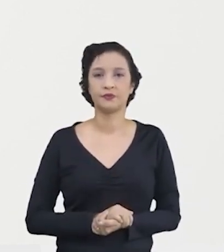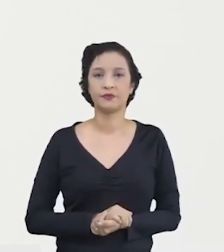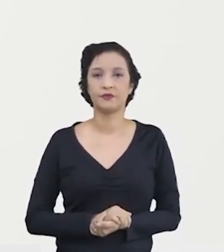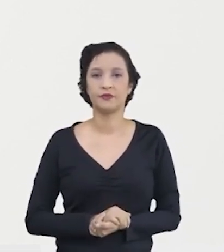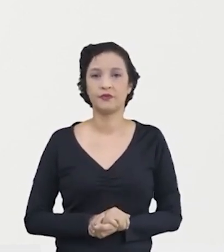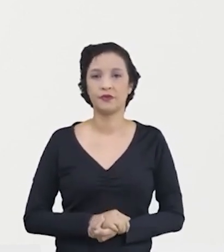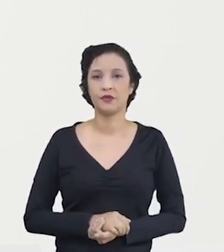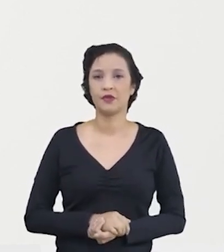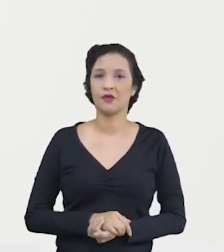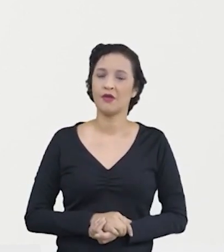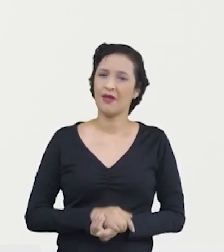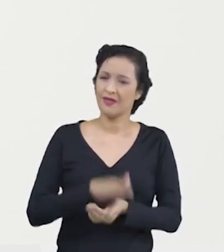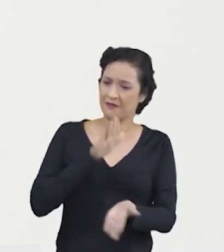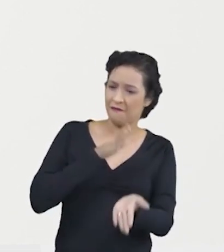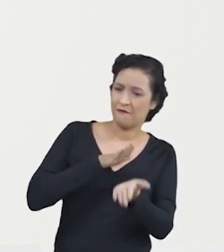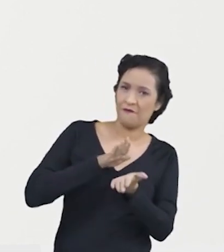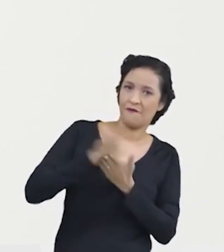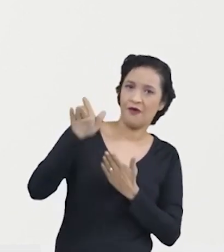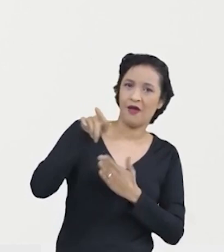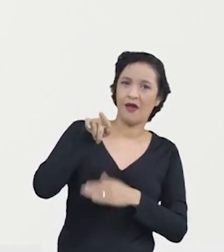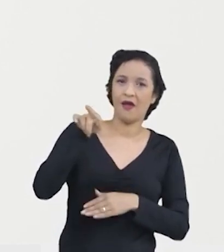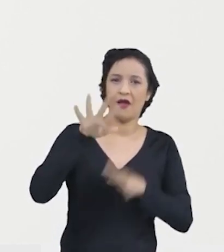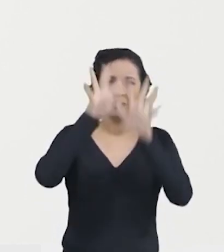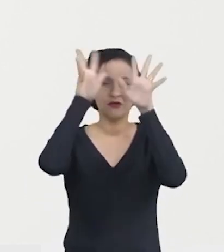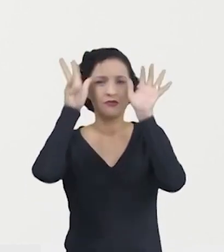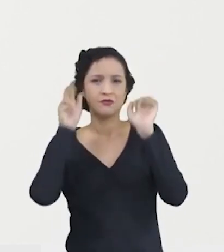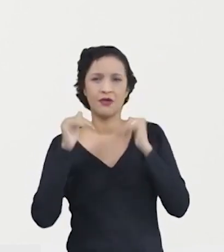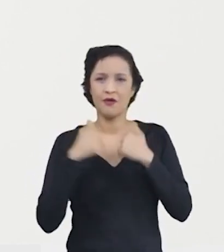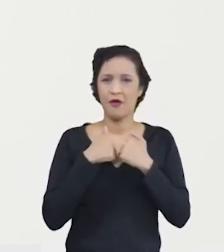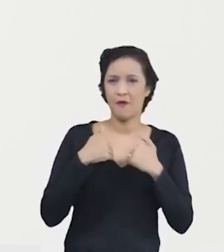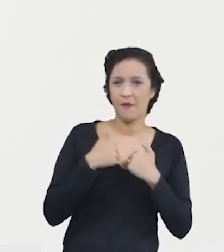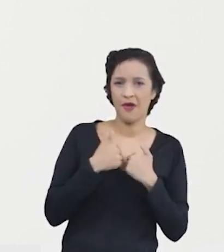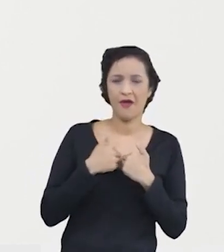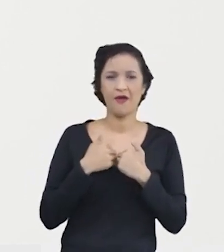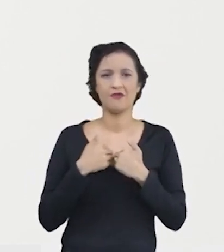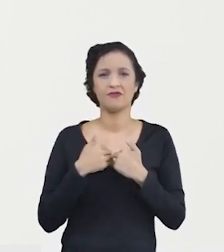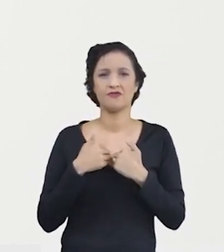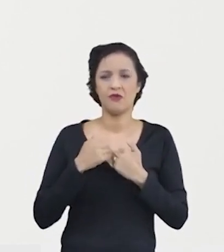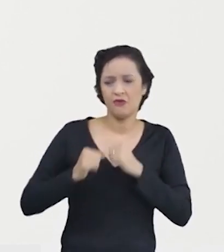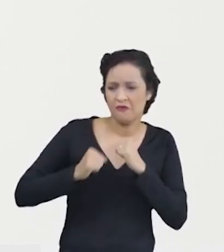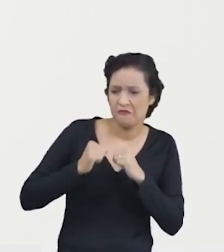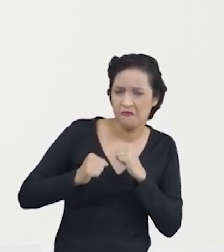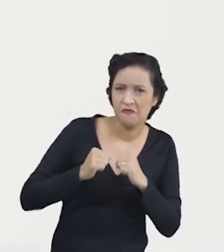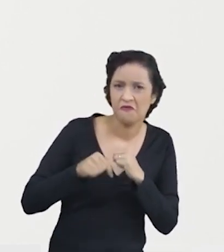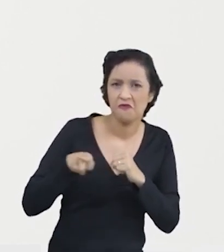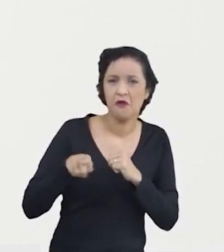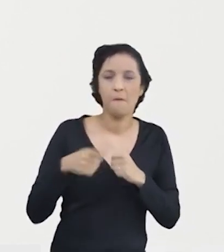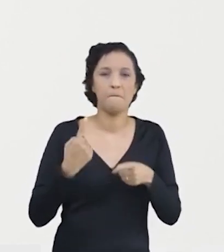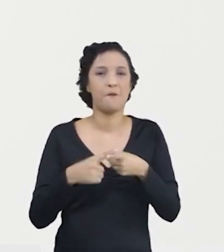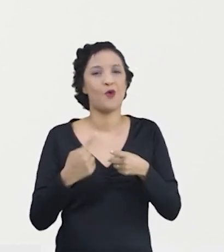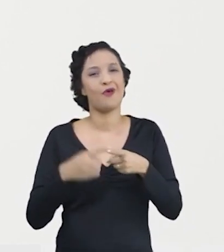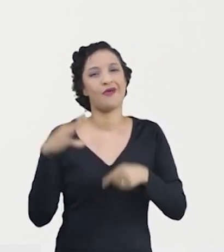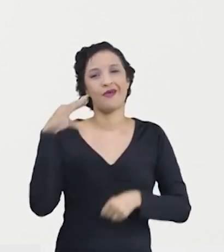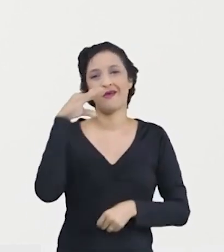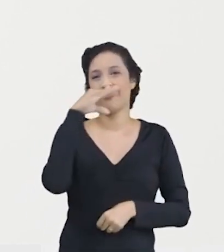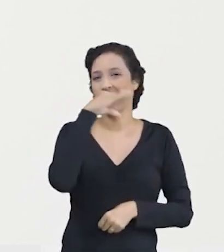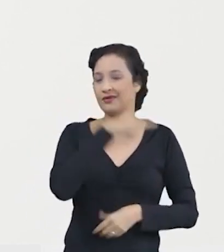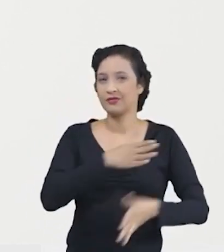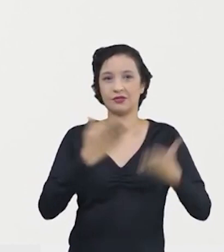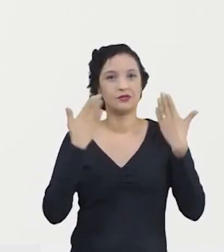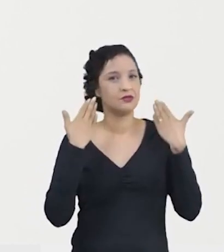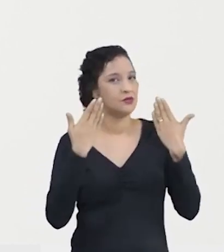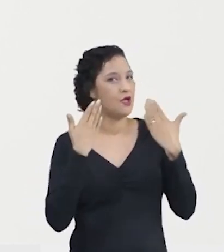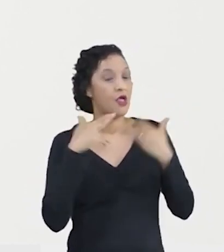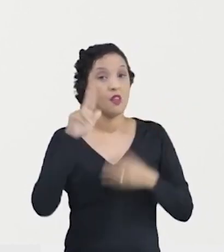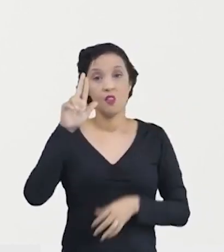Lá se vai a saracura correndo dessa quentura e não vai mais voltar. Lá